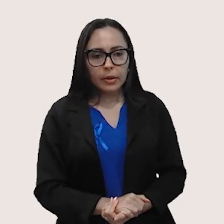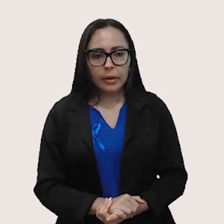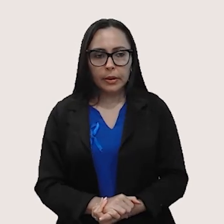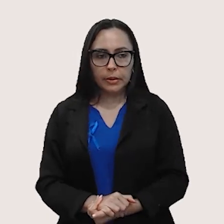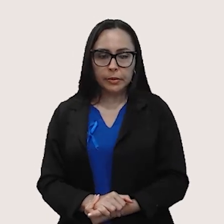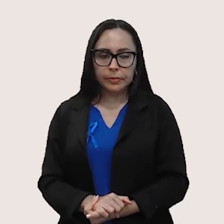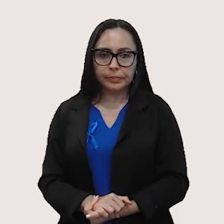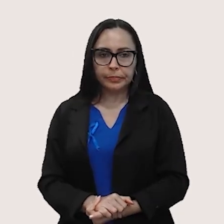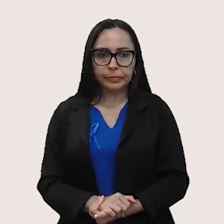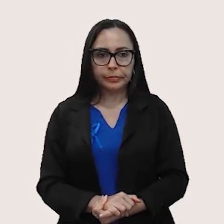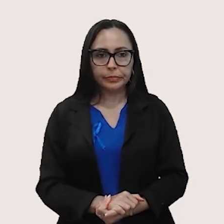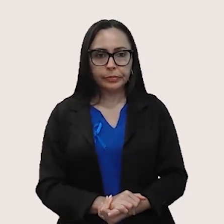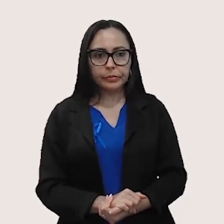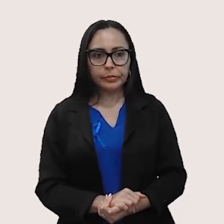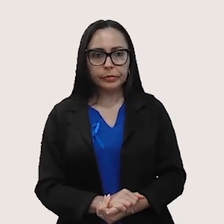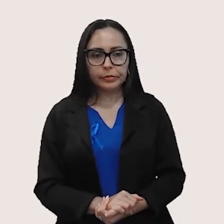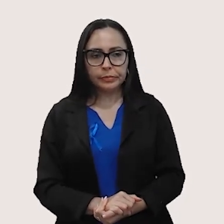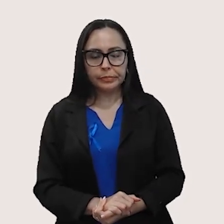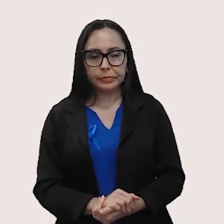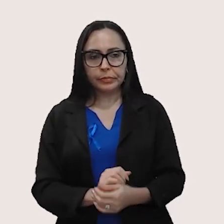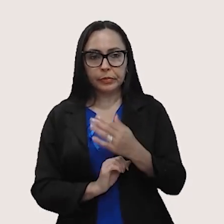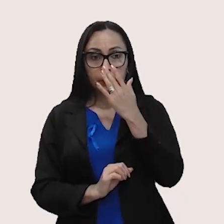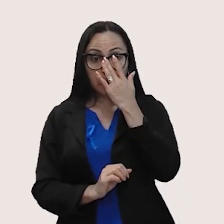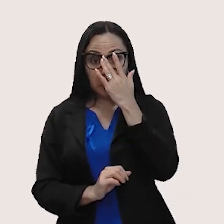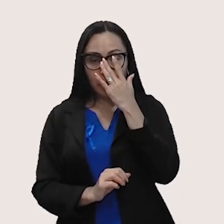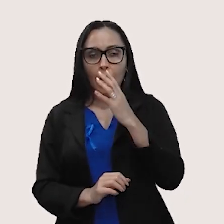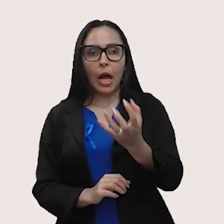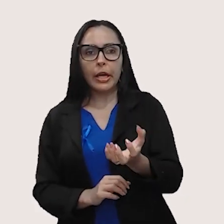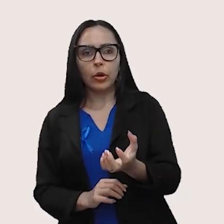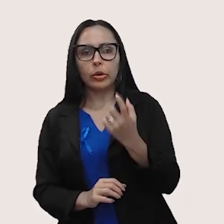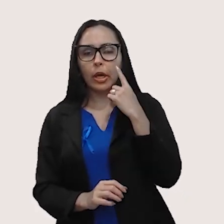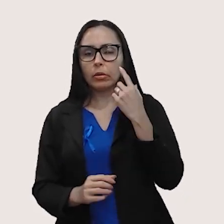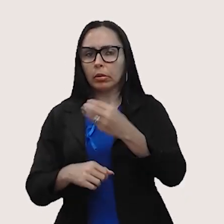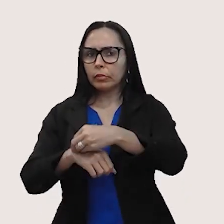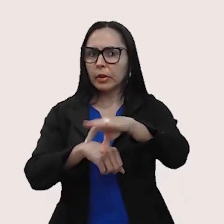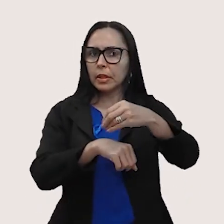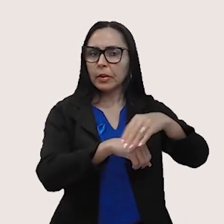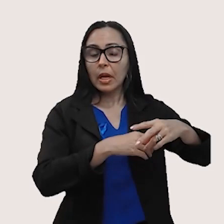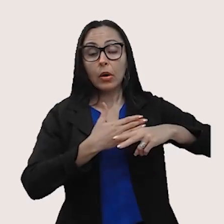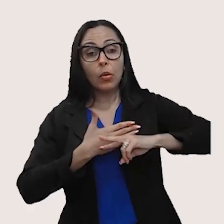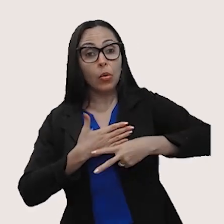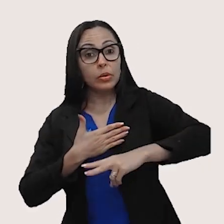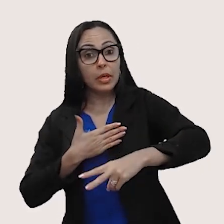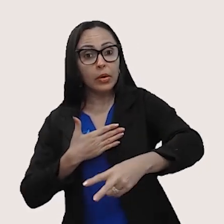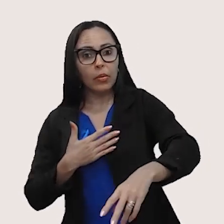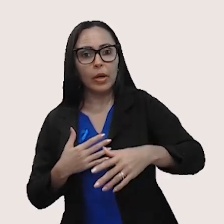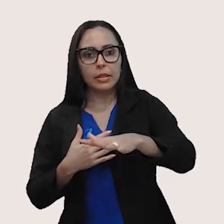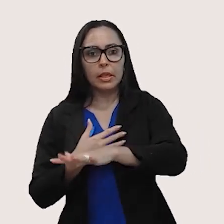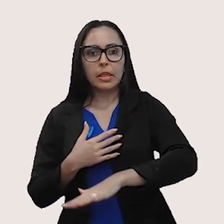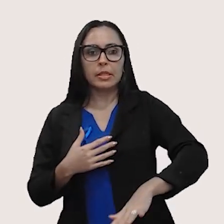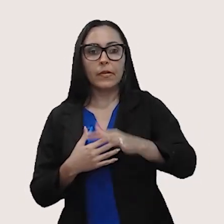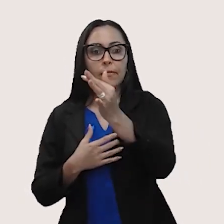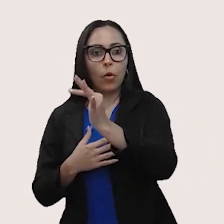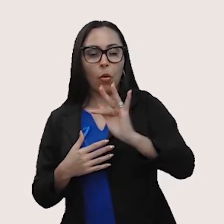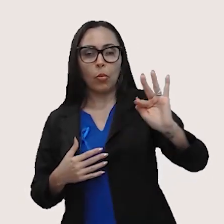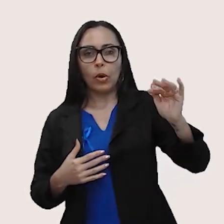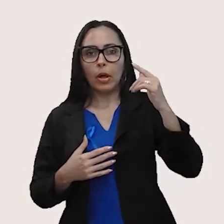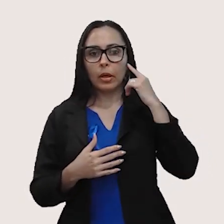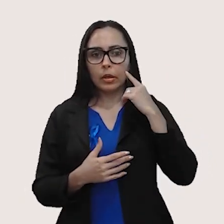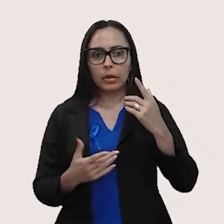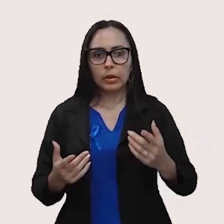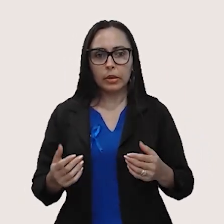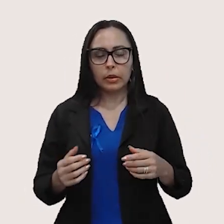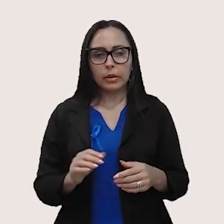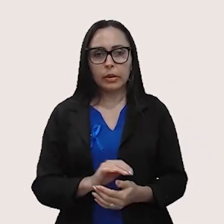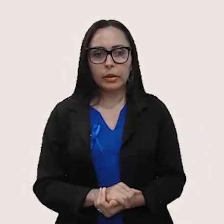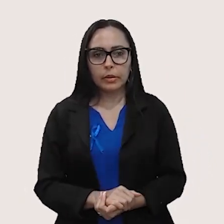ao quadrado raiz de 3 sobre 4. E aí eu quero trazer para você a consequência dessa fórmula da área do triângulo equilátero.